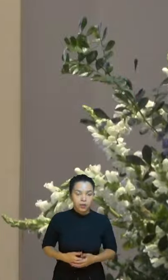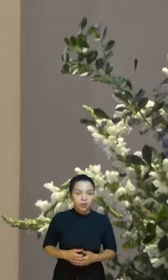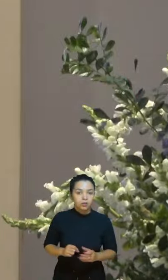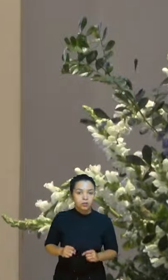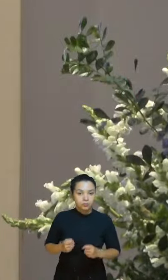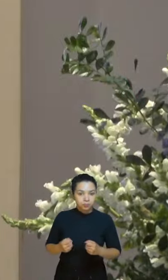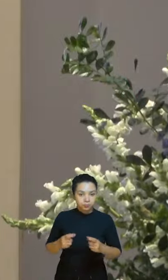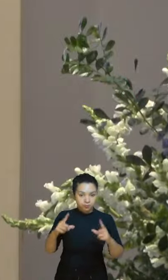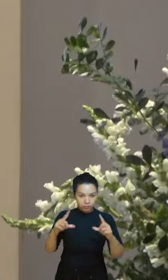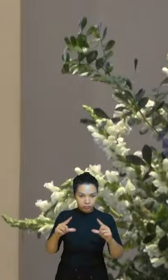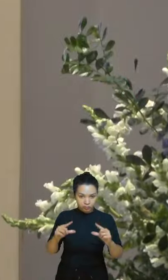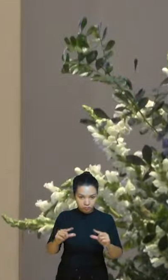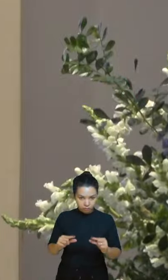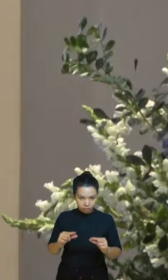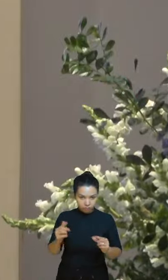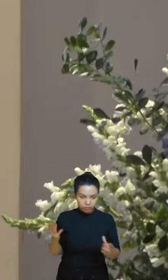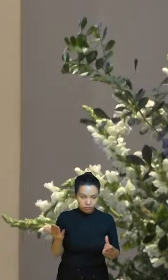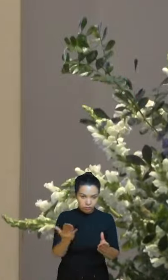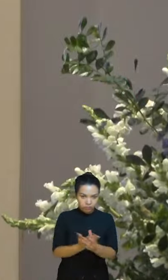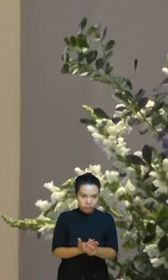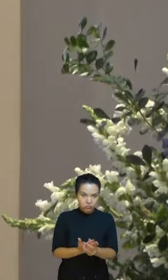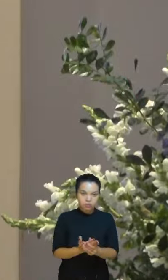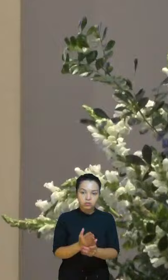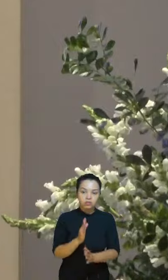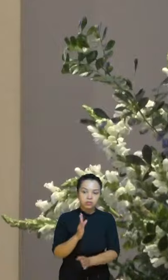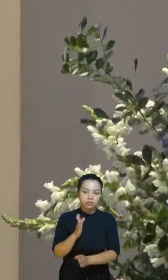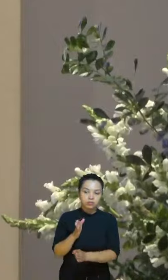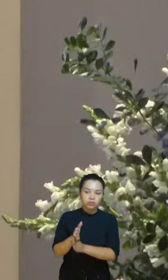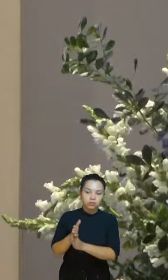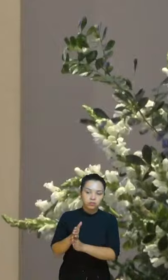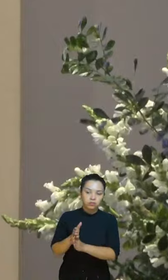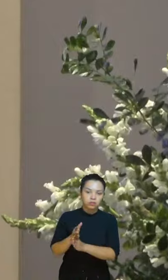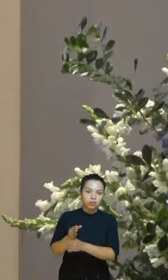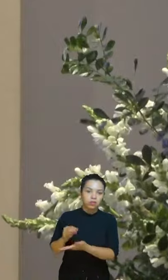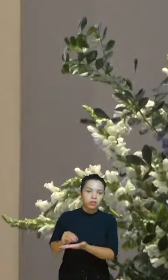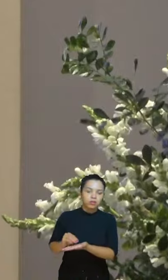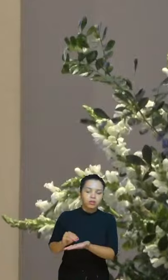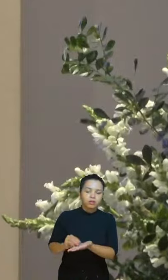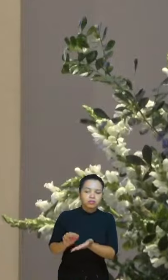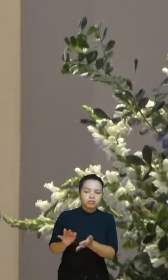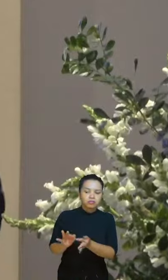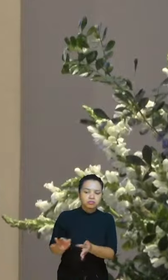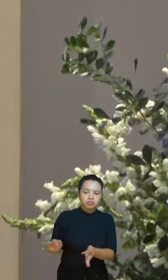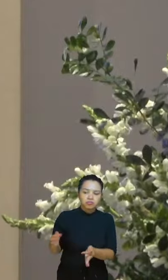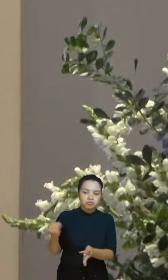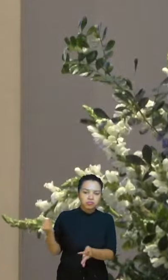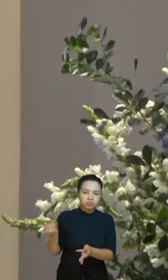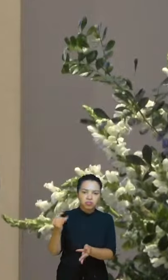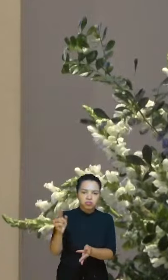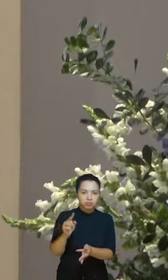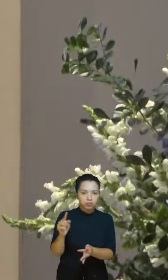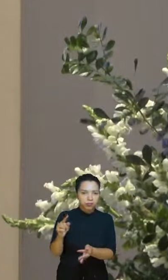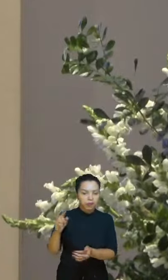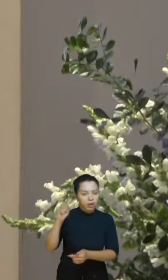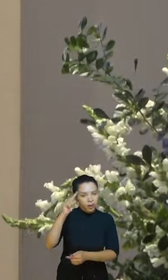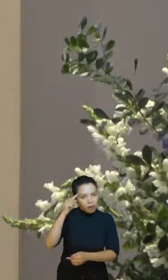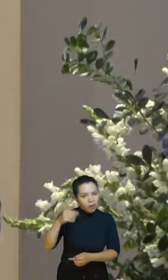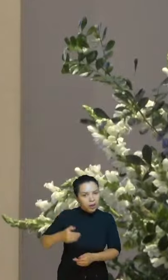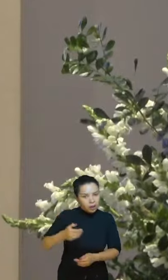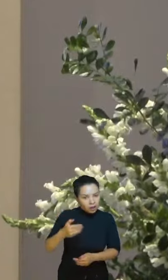ações com a identificação daquelas chamadas demandas frívolas Que a cada dia são